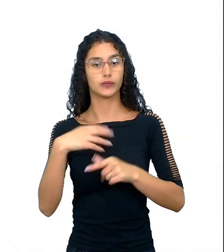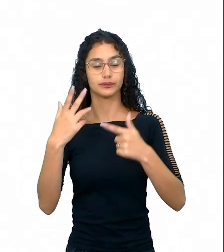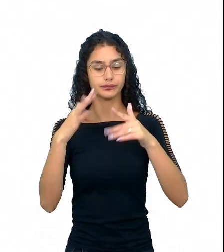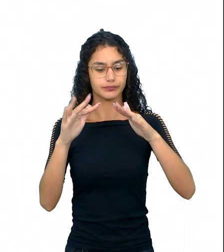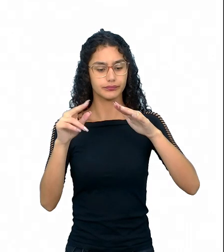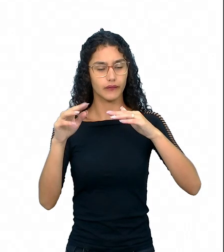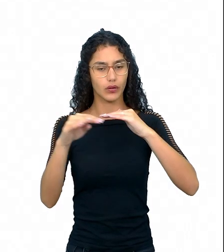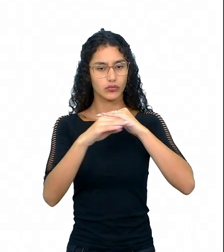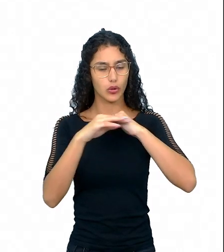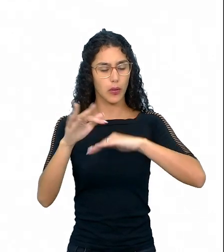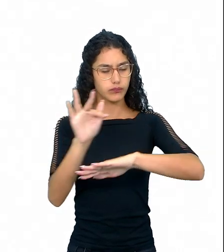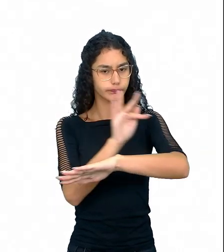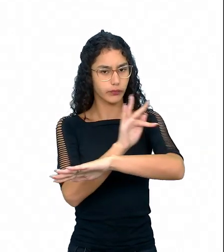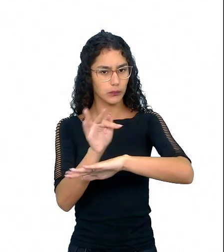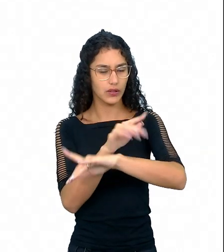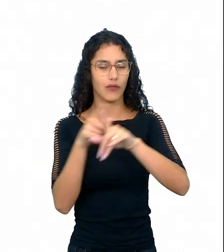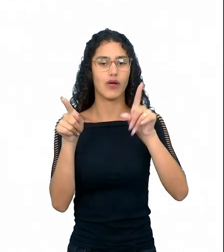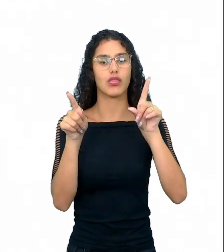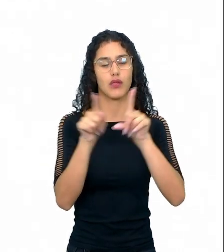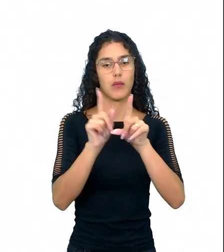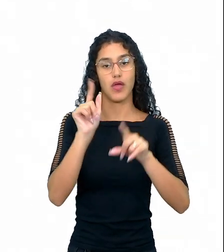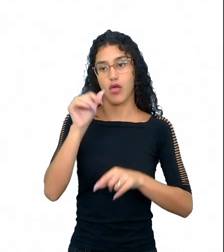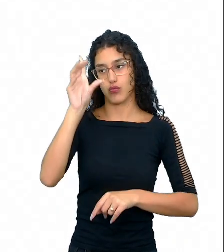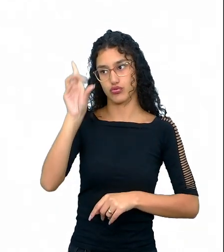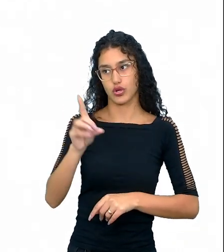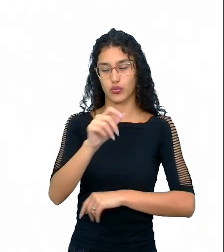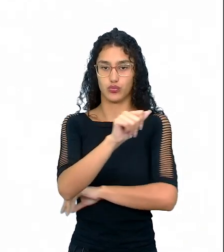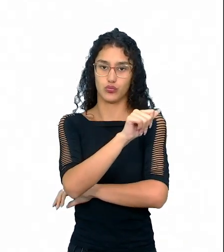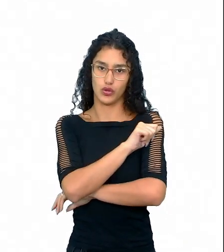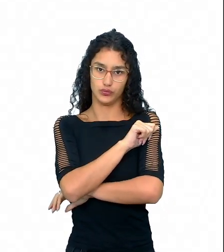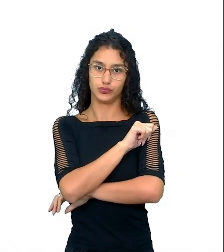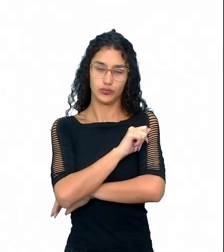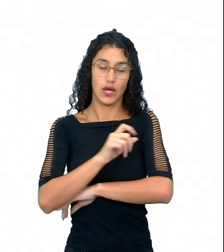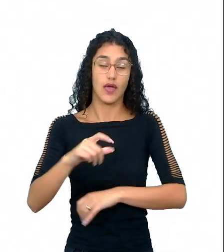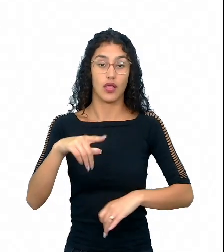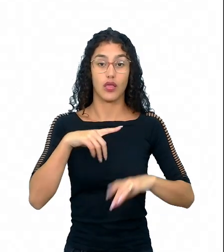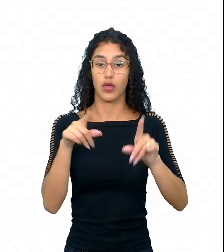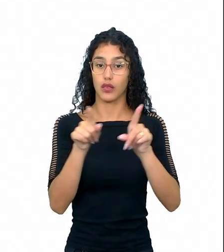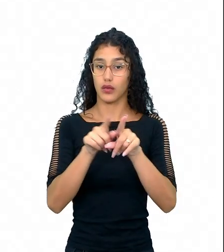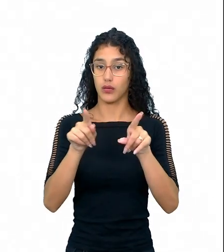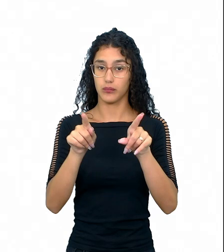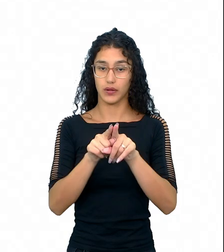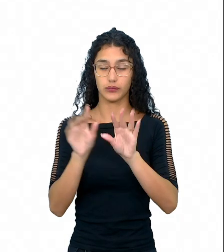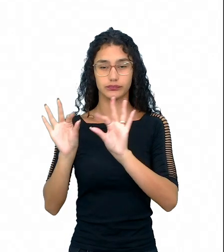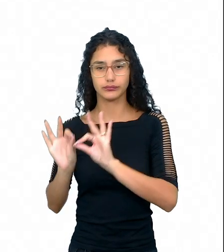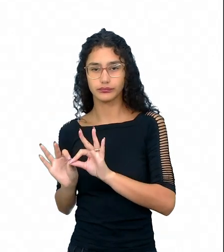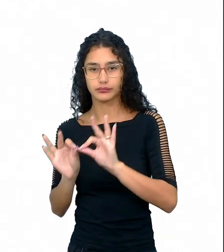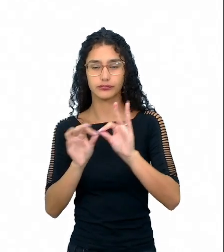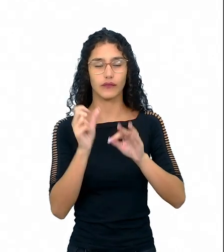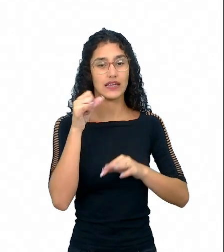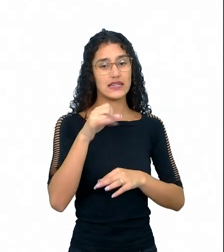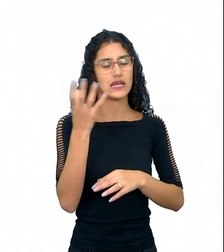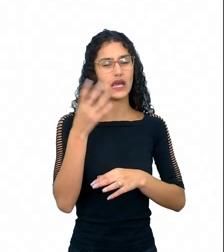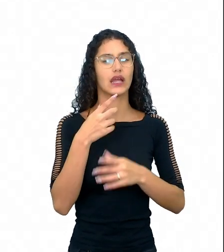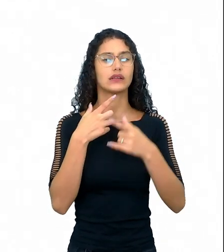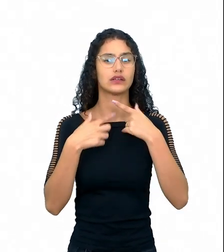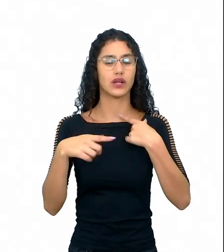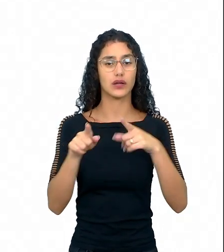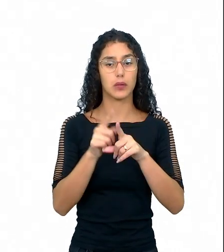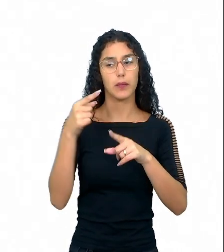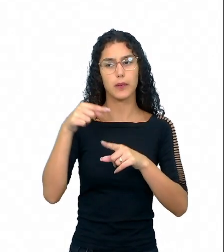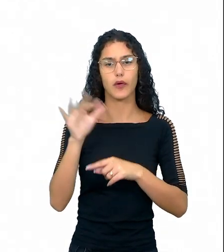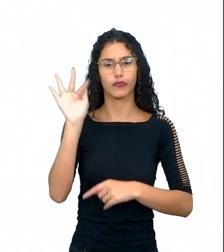da norma padrão. Isso também é um direito do estudante para que ele possa também caminhar, se ele desejar ir para